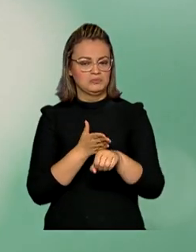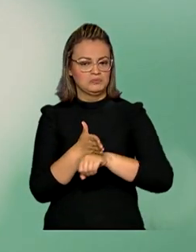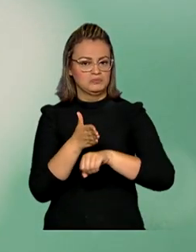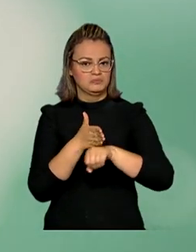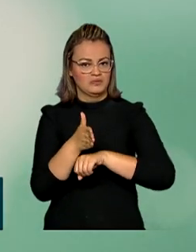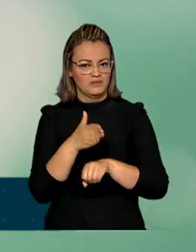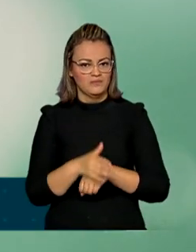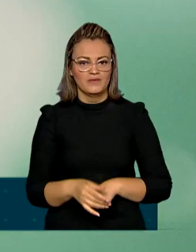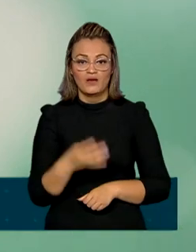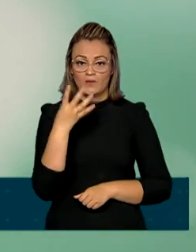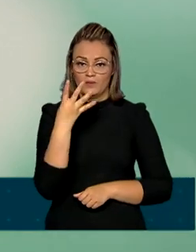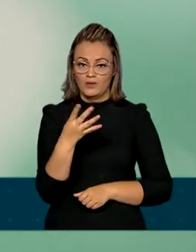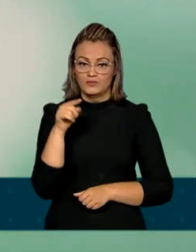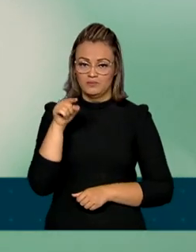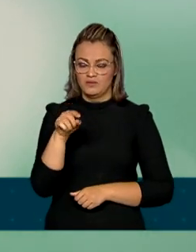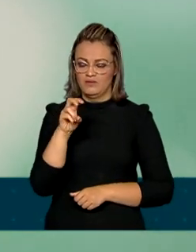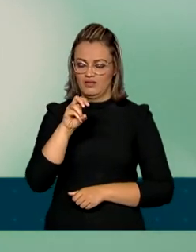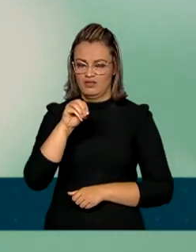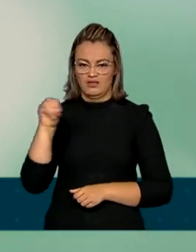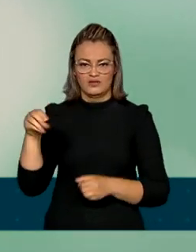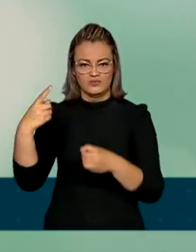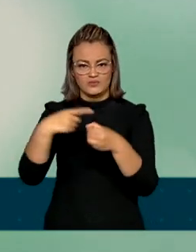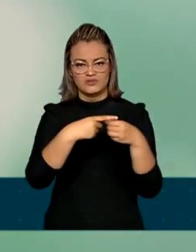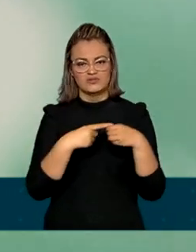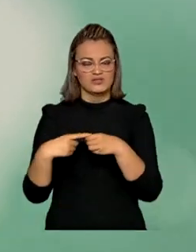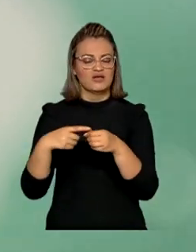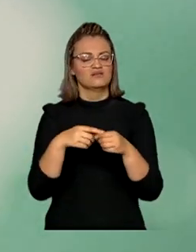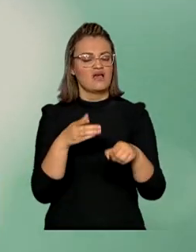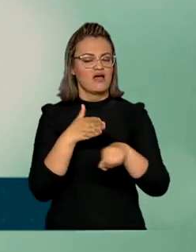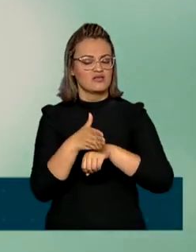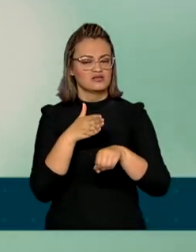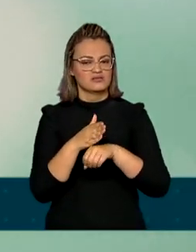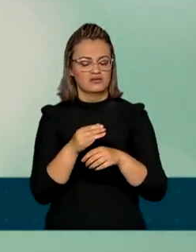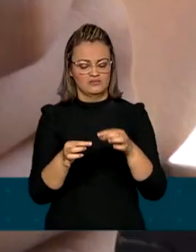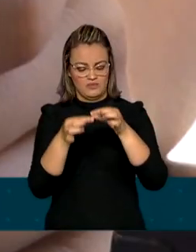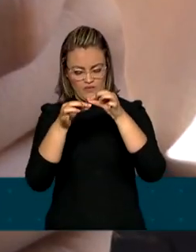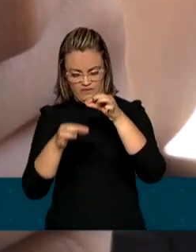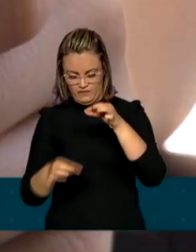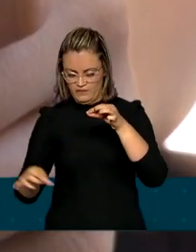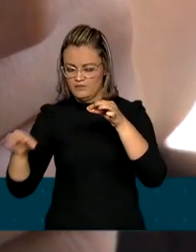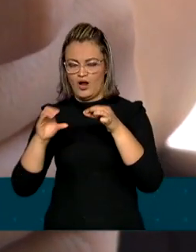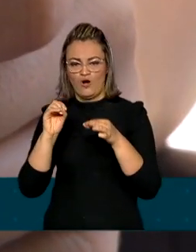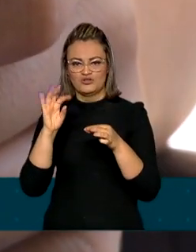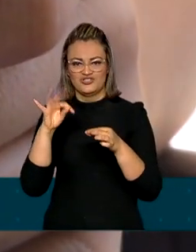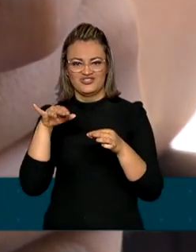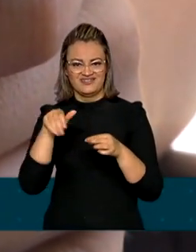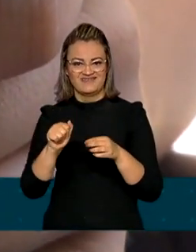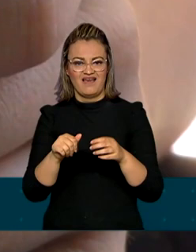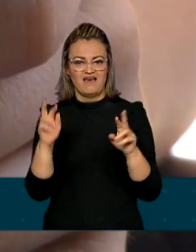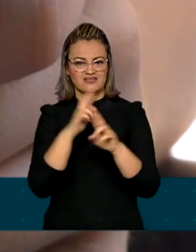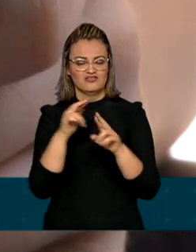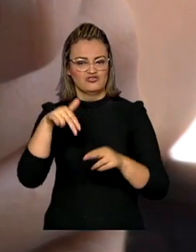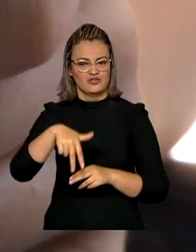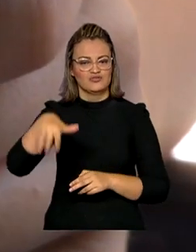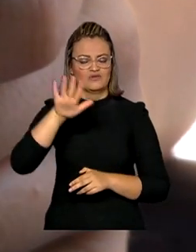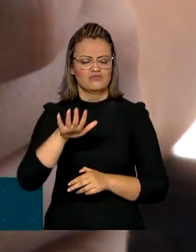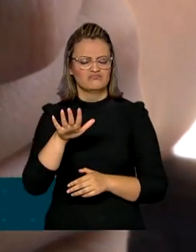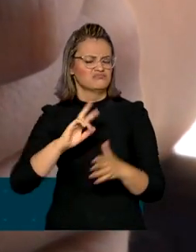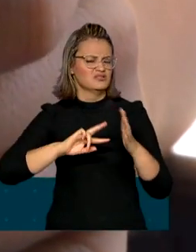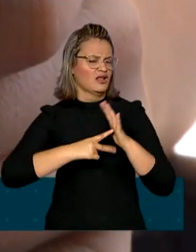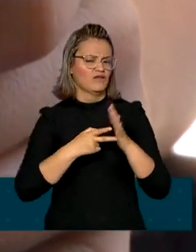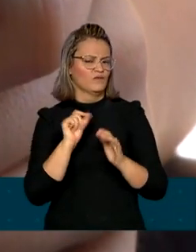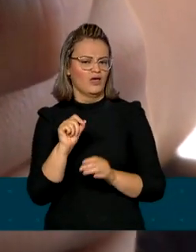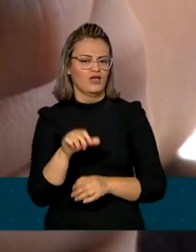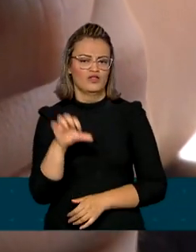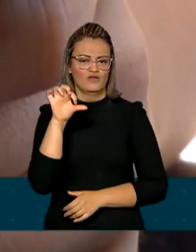Mais de 4.500 municípios estão conectados por fibra ótica às redes nacionais, o que representa